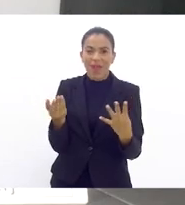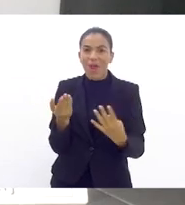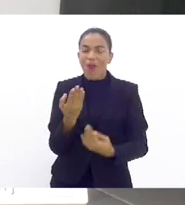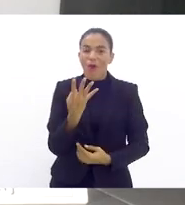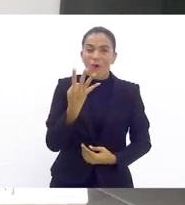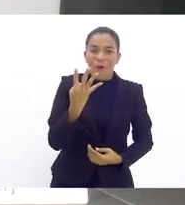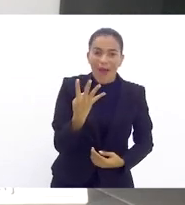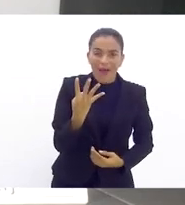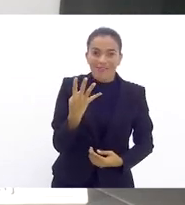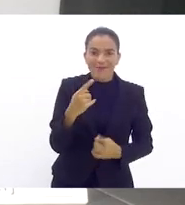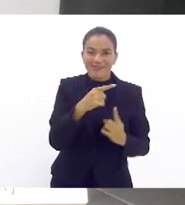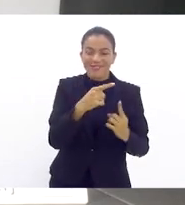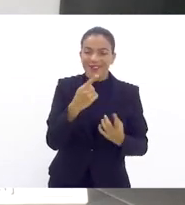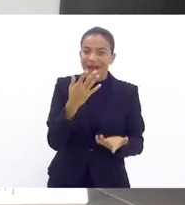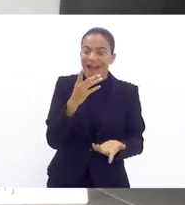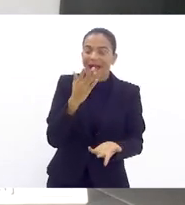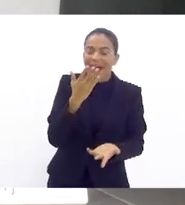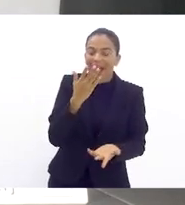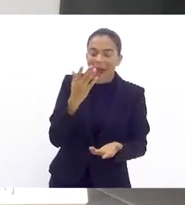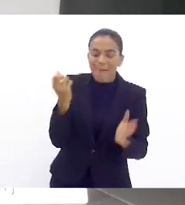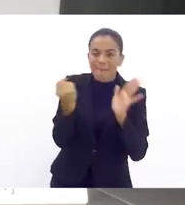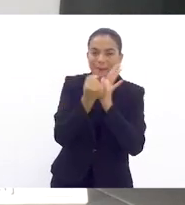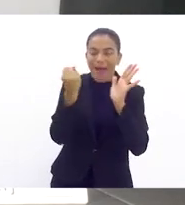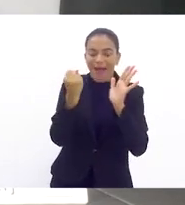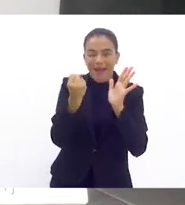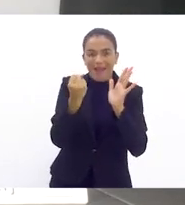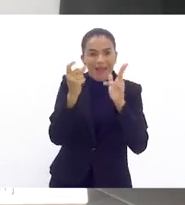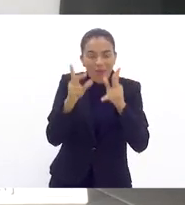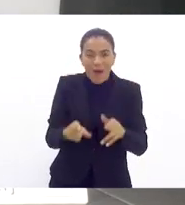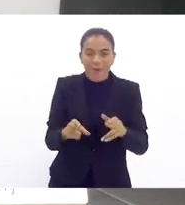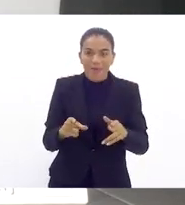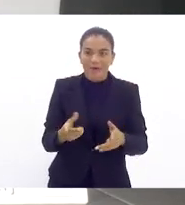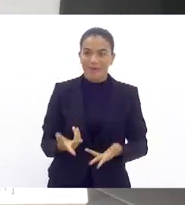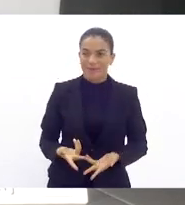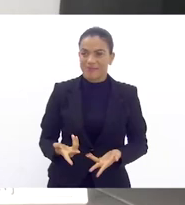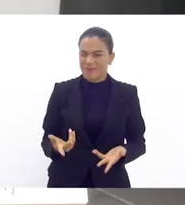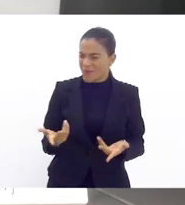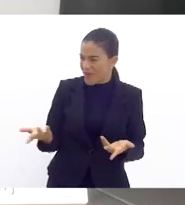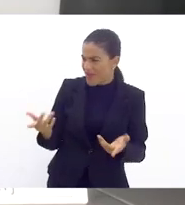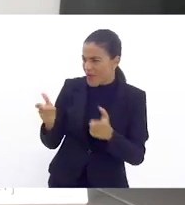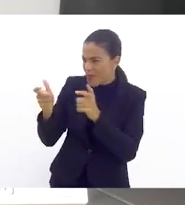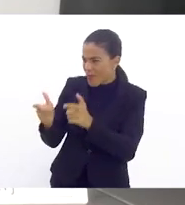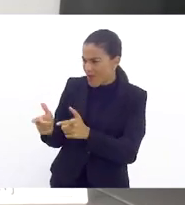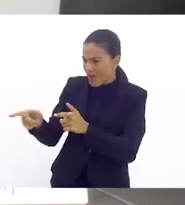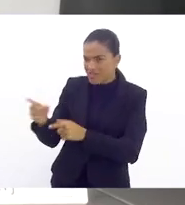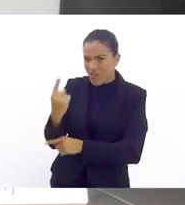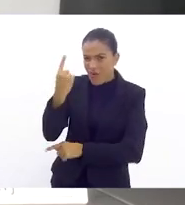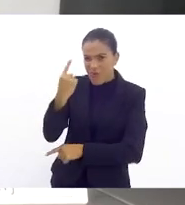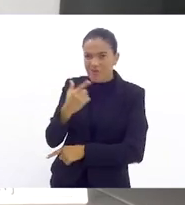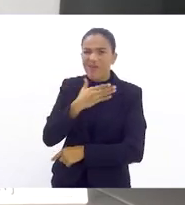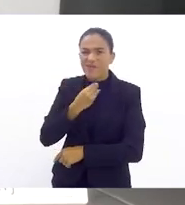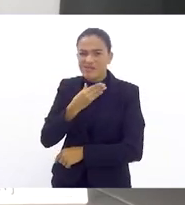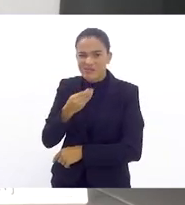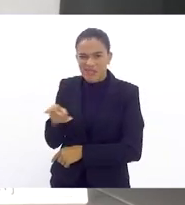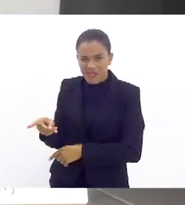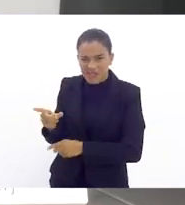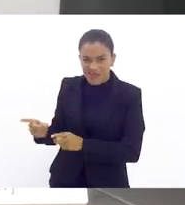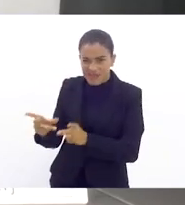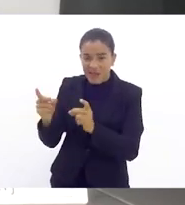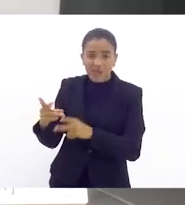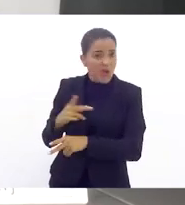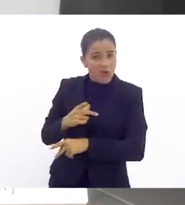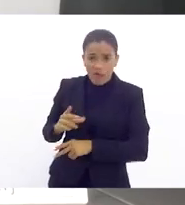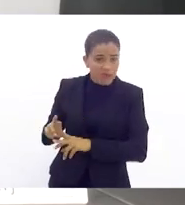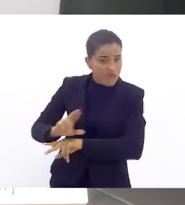águas. Então, porque no início a gente chegou, será que tem um local que está falsificando isso? Não, não é um local, eram vários